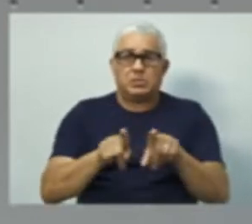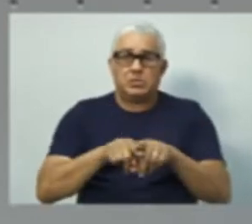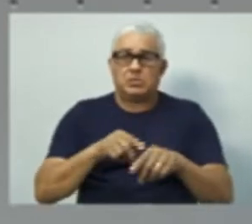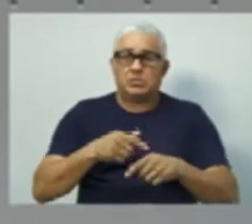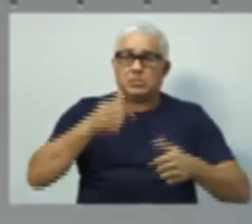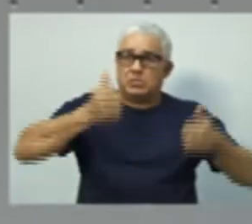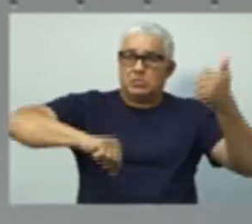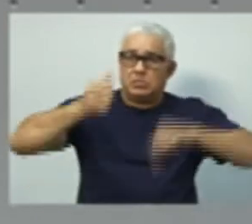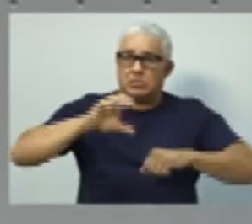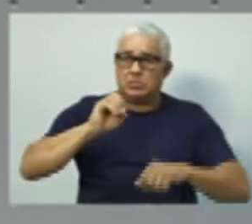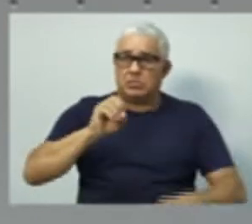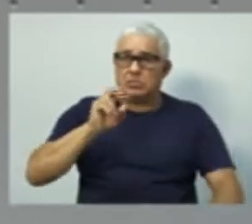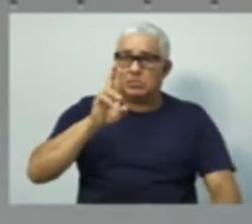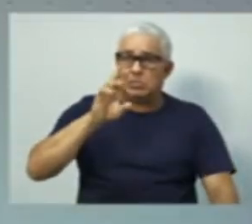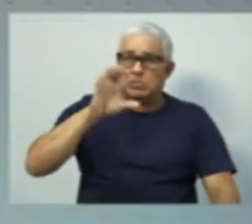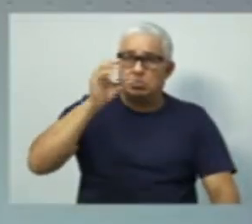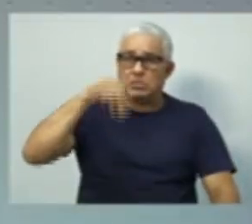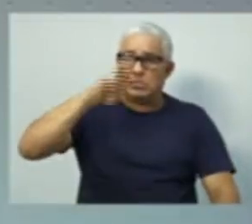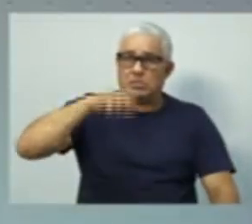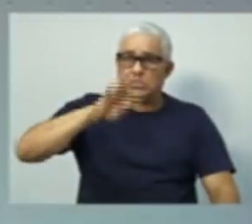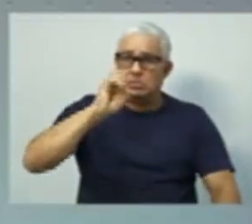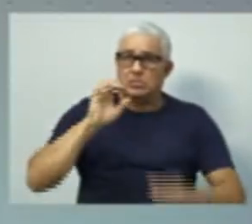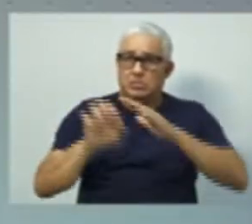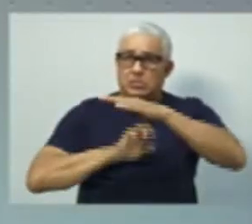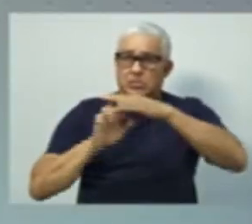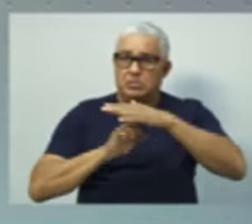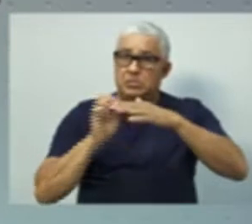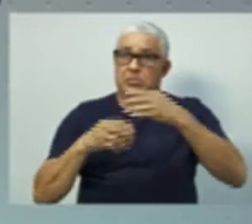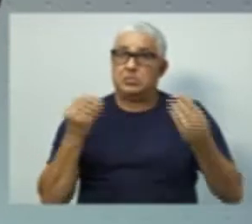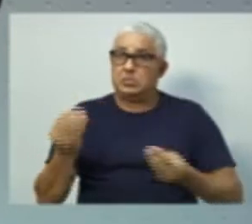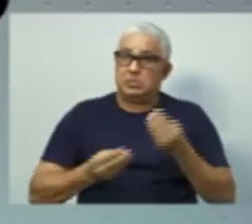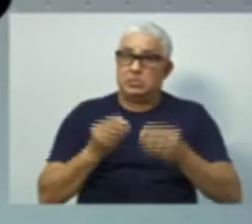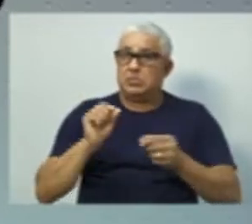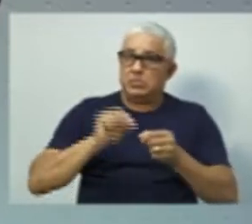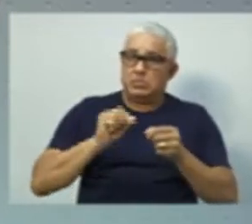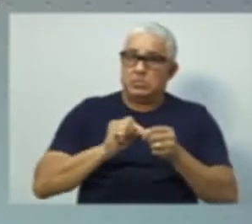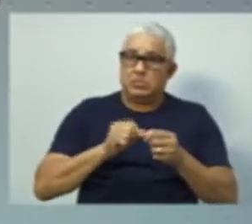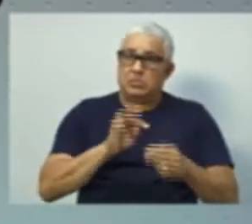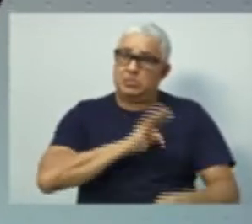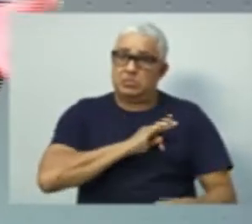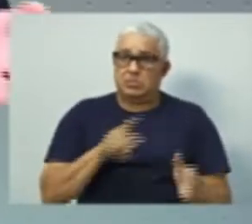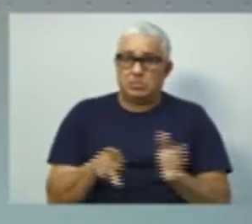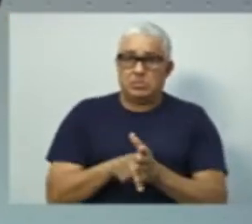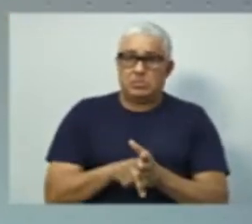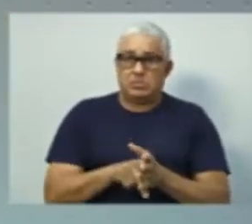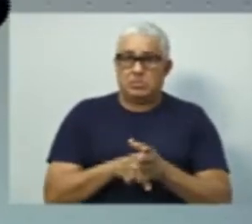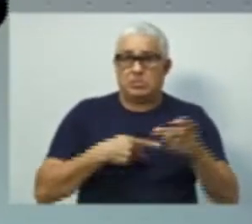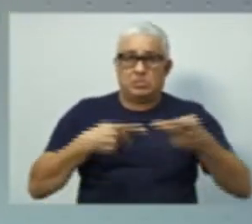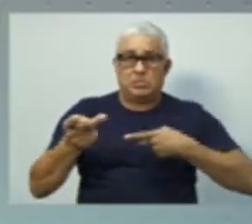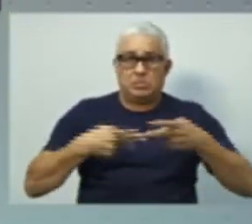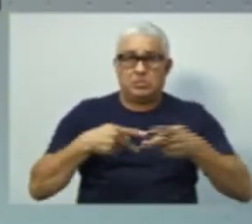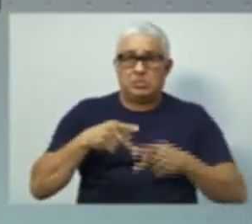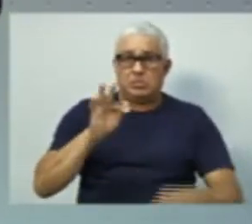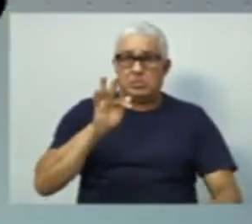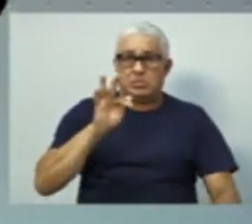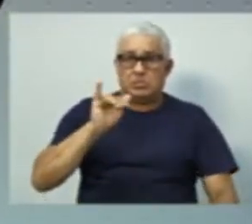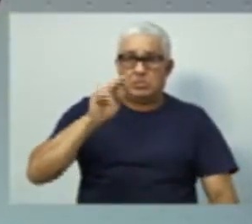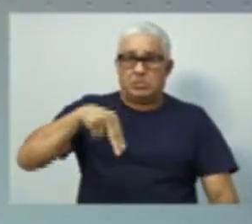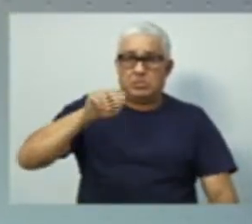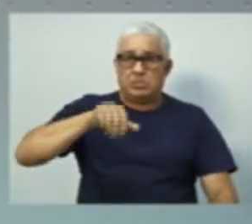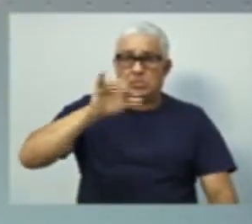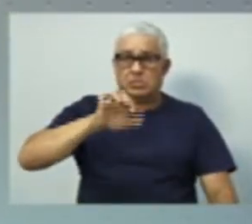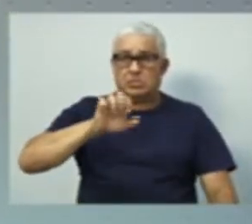o orçamento empresarial. Mas como as empresas realizam de forma técnica o planejamento financeiro e